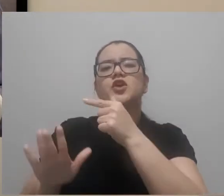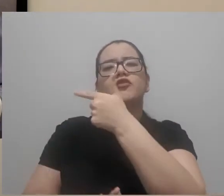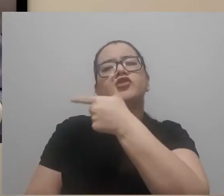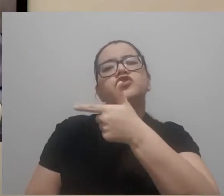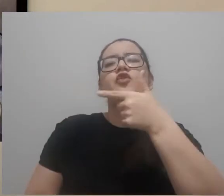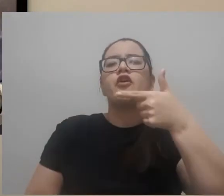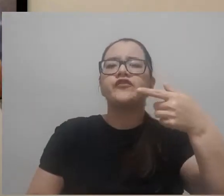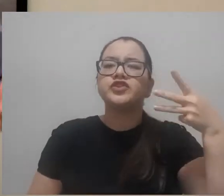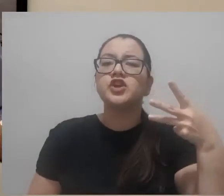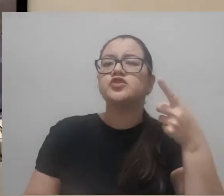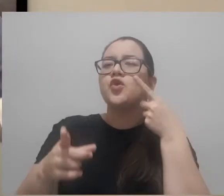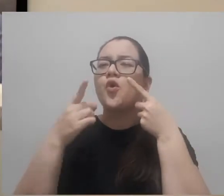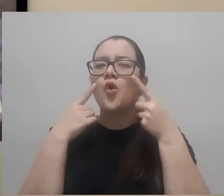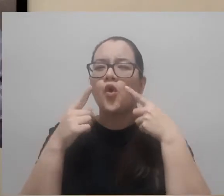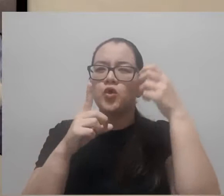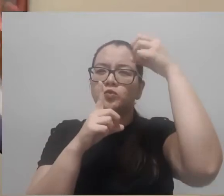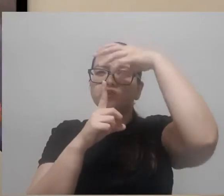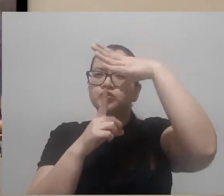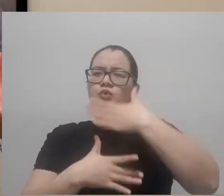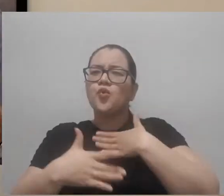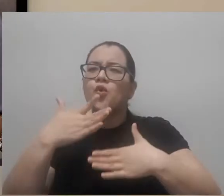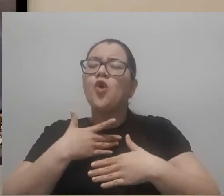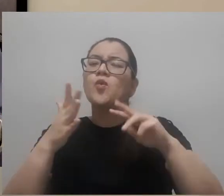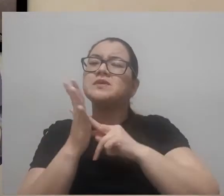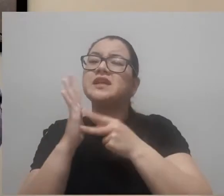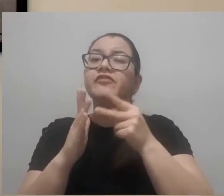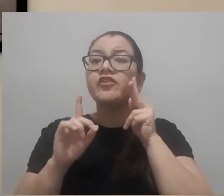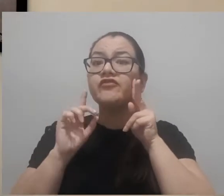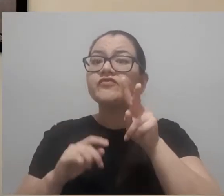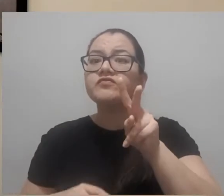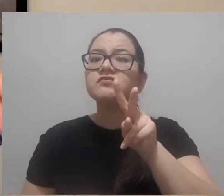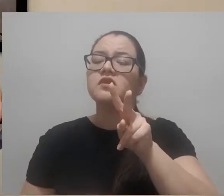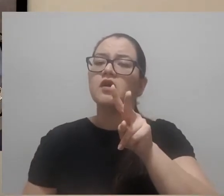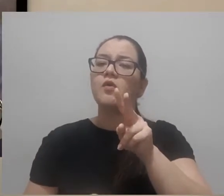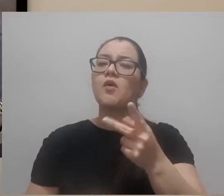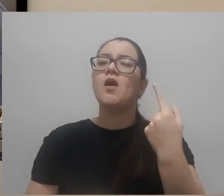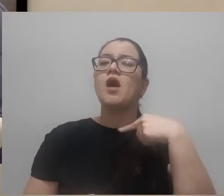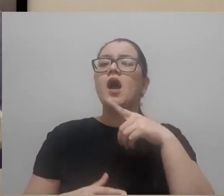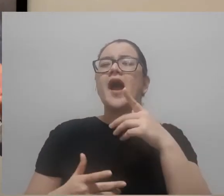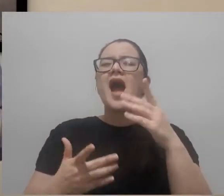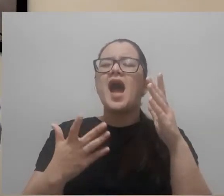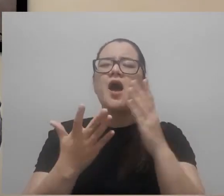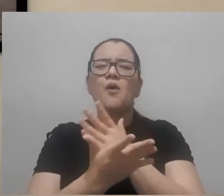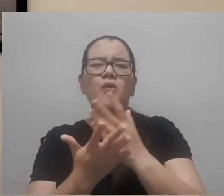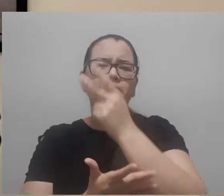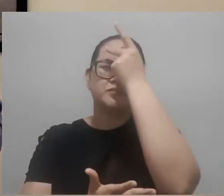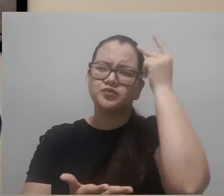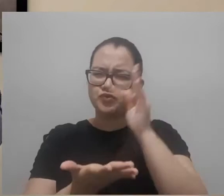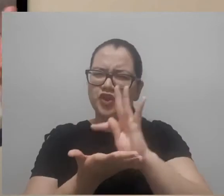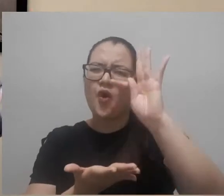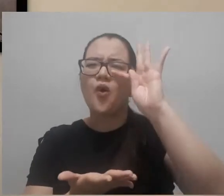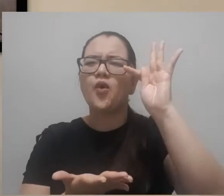nós devemos ter olhos bons, e aqui os comentaristas, né, falam que esses dois versículos têm uma